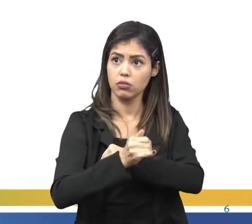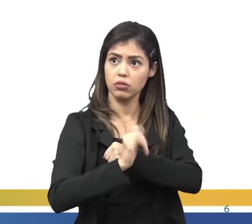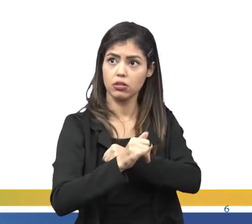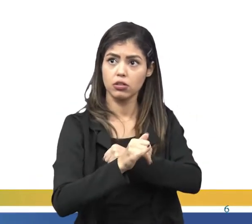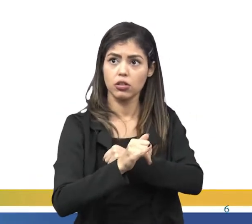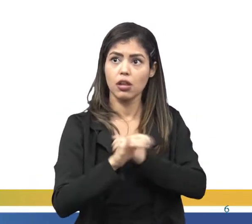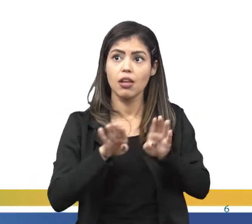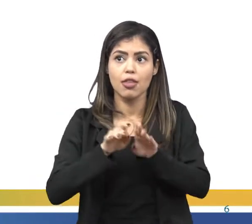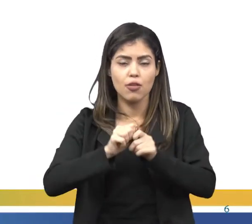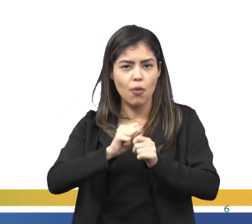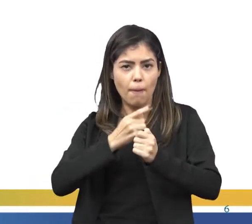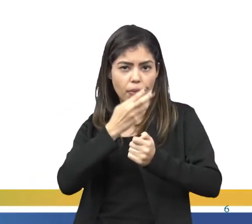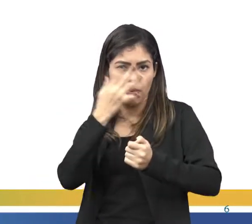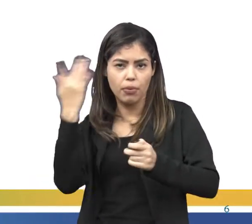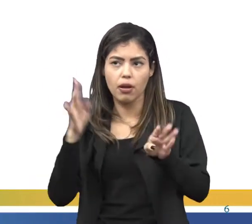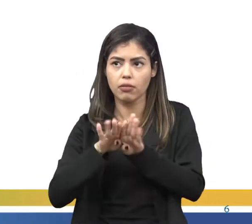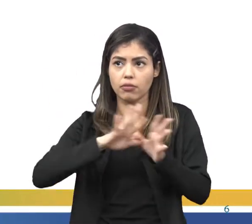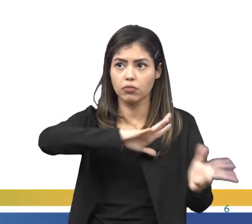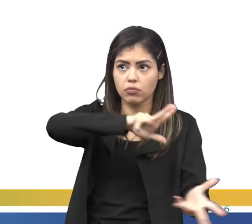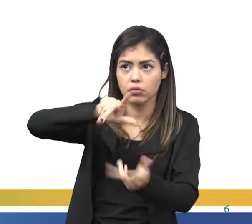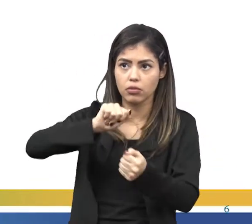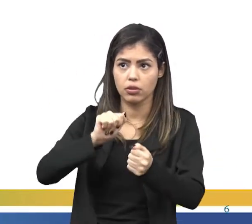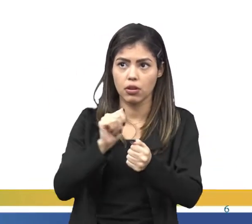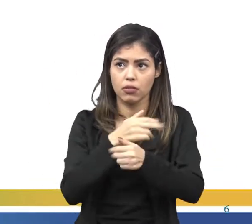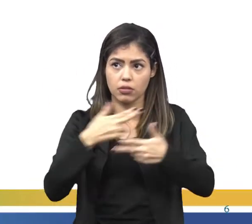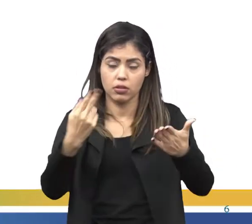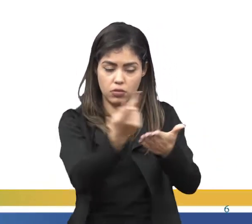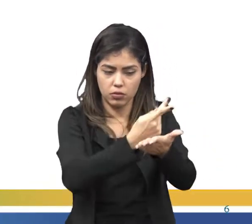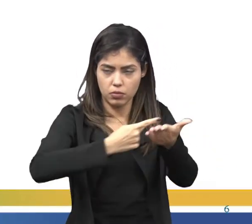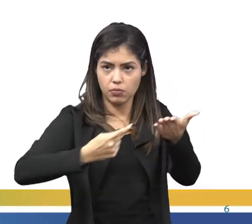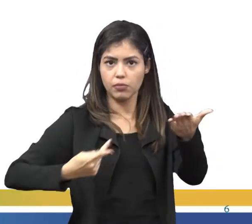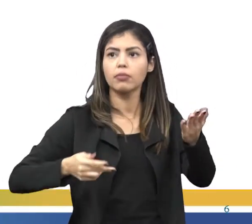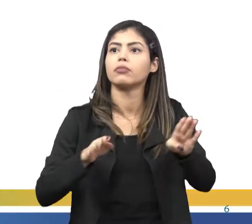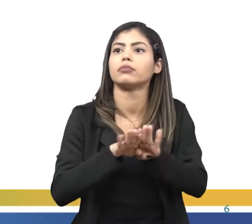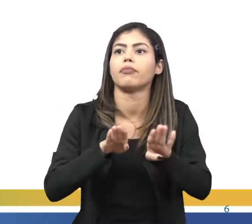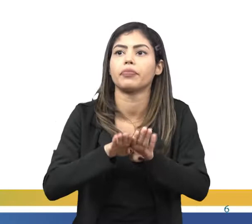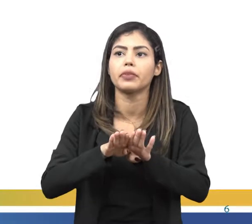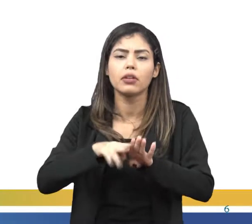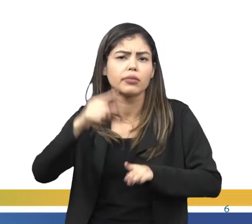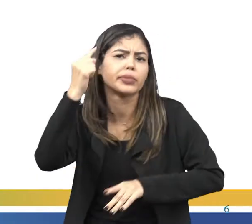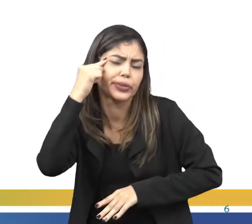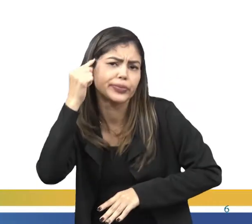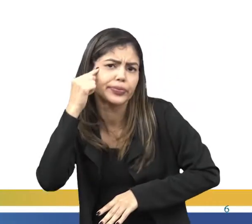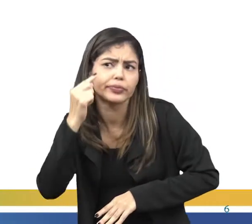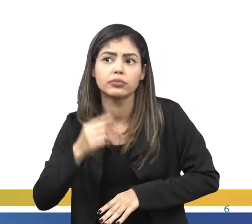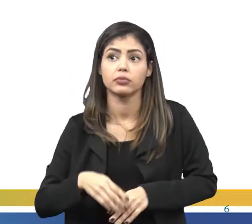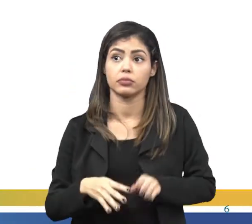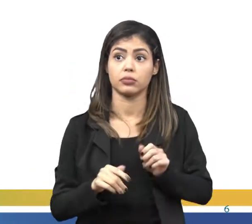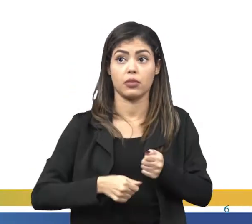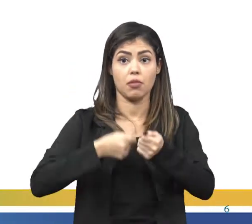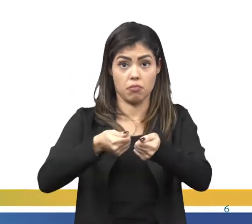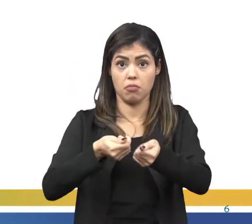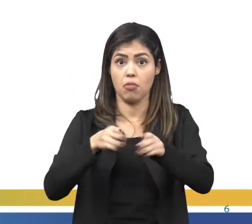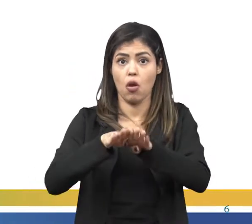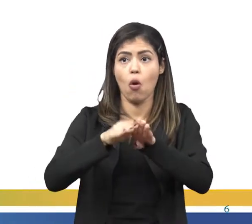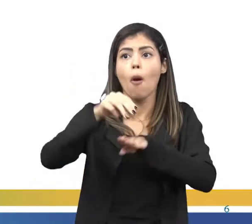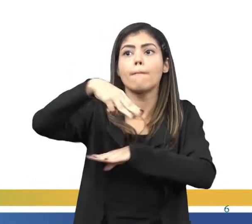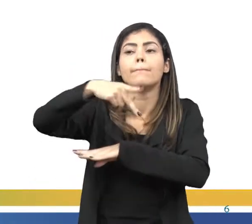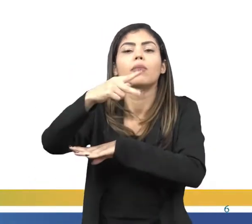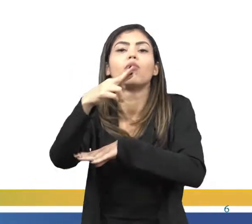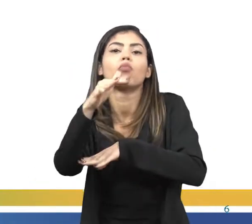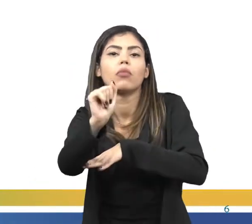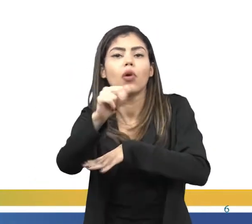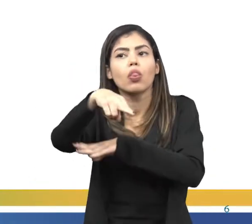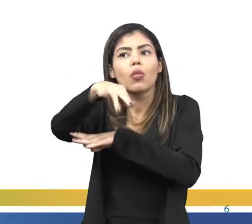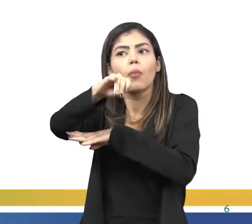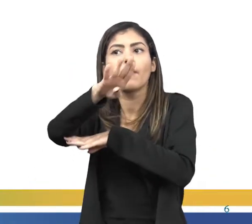grandes romancistas, dramaturgos e poetas. Nem se pensaria em atribuir o prêmio Nobel a um cronista,